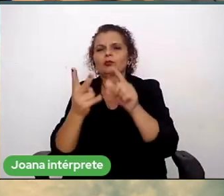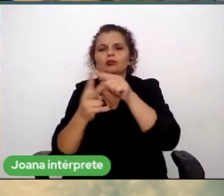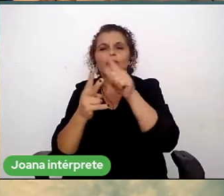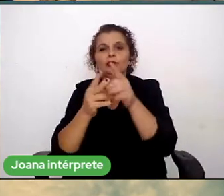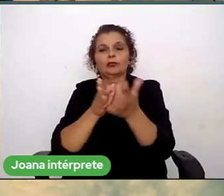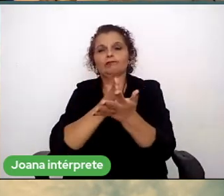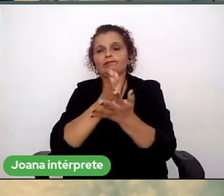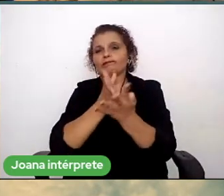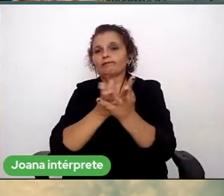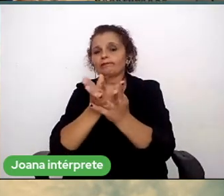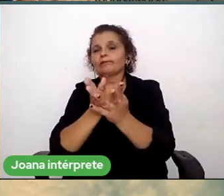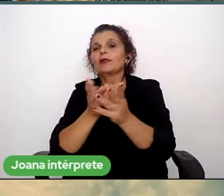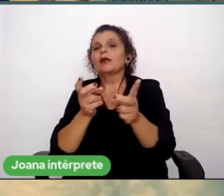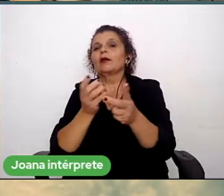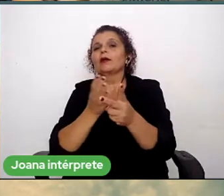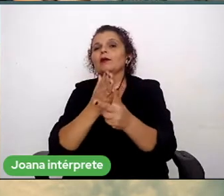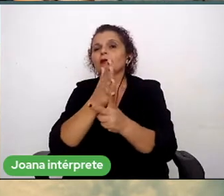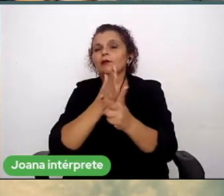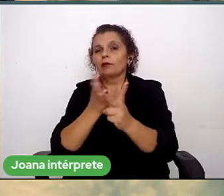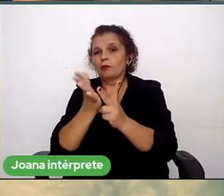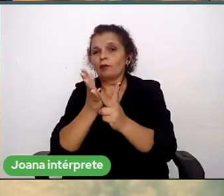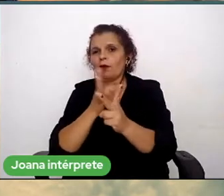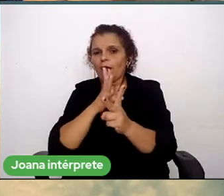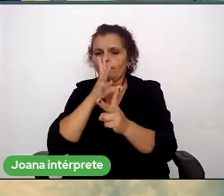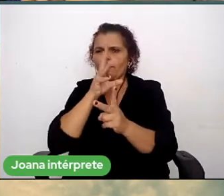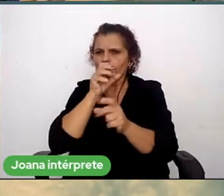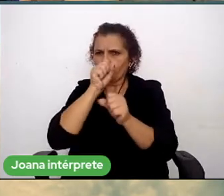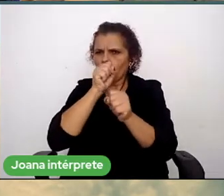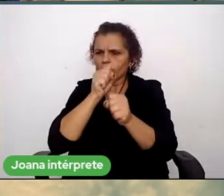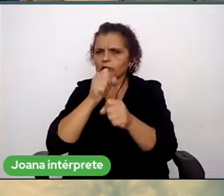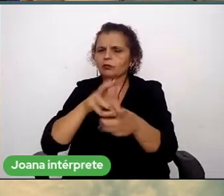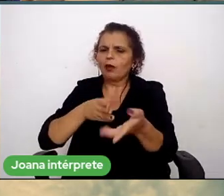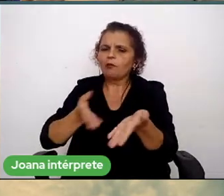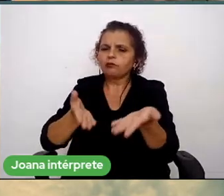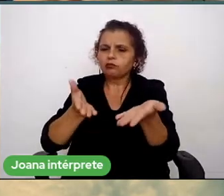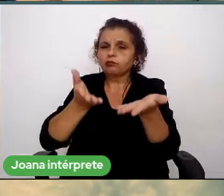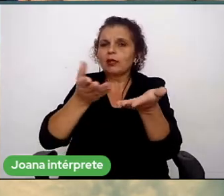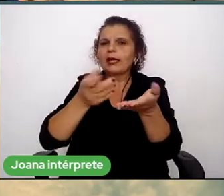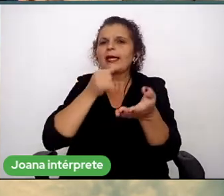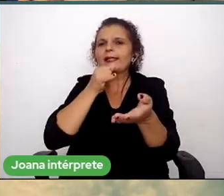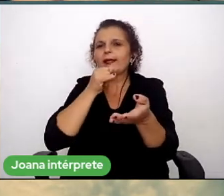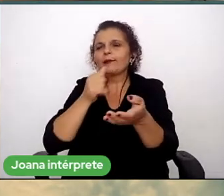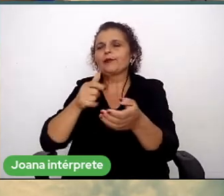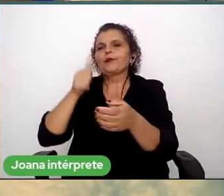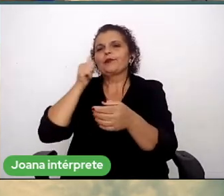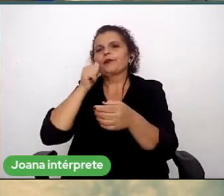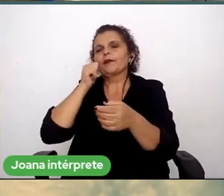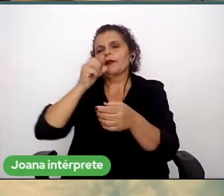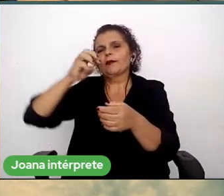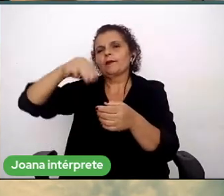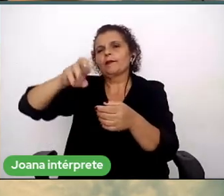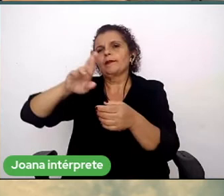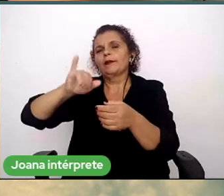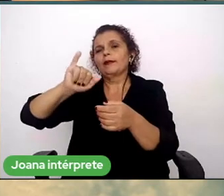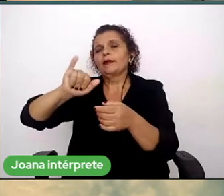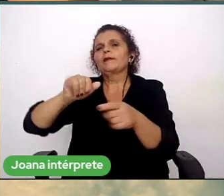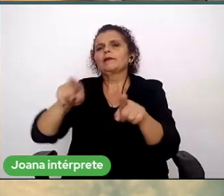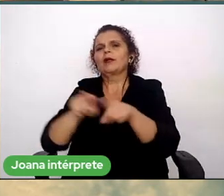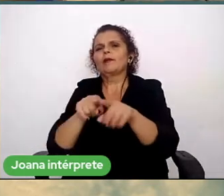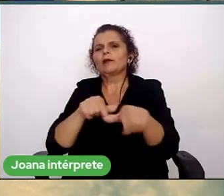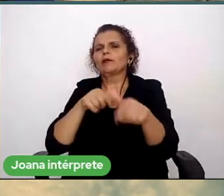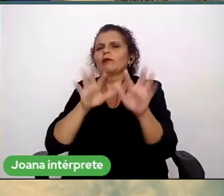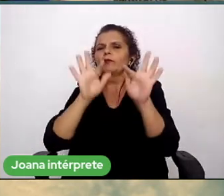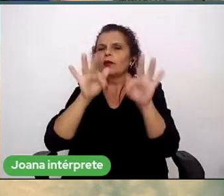de feedback ao feedback de reforço então por exemplo seu marido trabalha no modelo de documentação em que ao final de cada